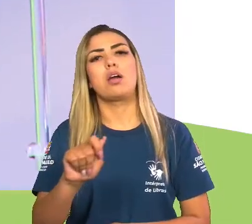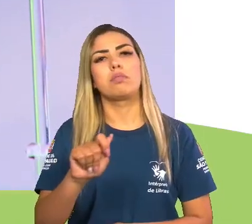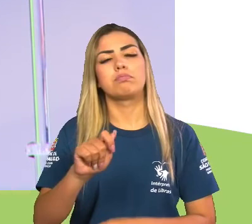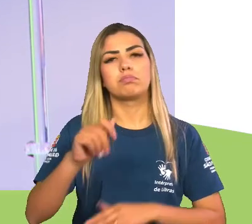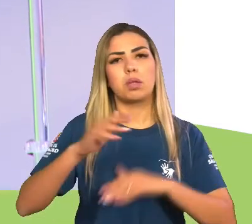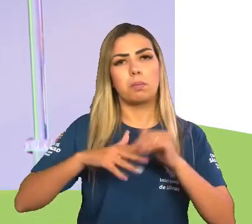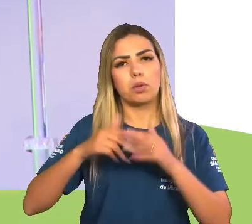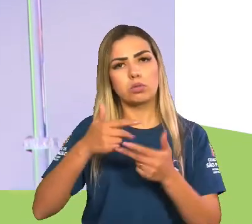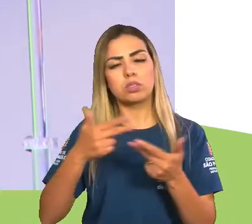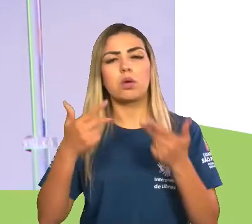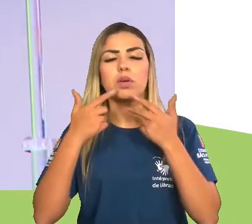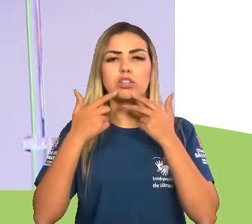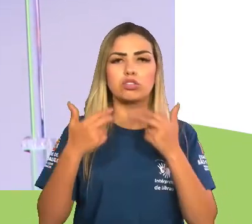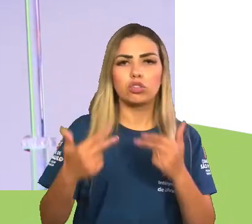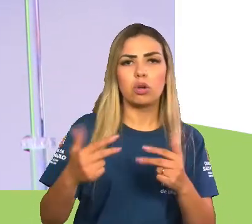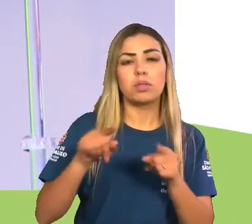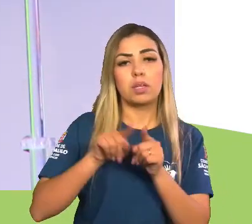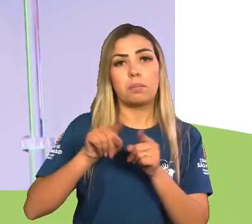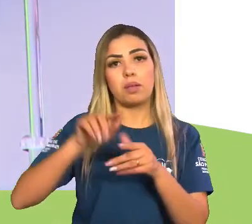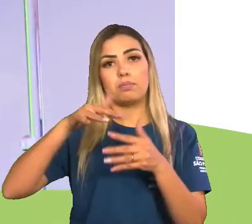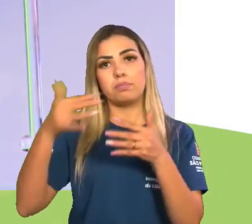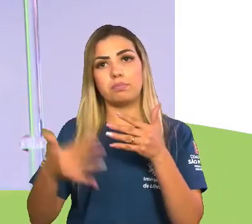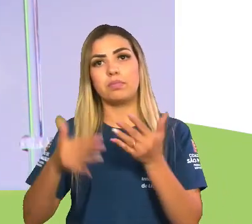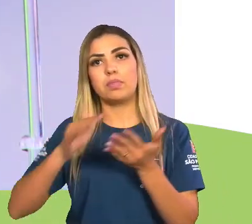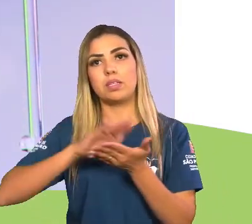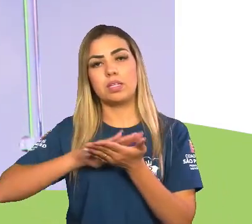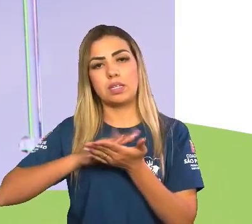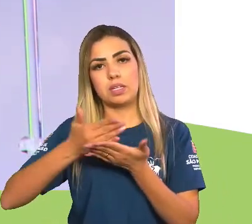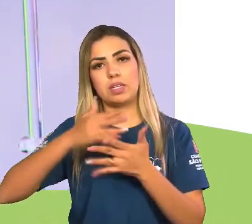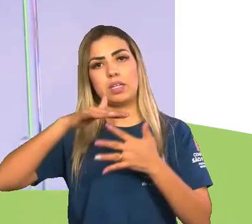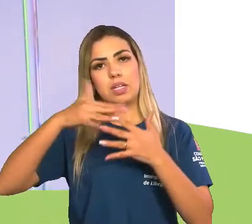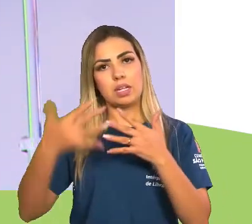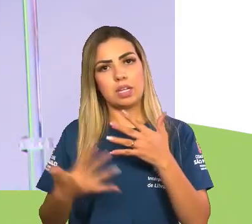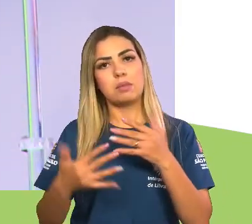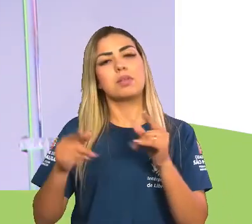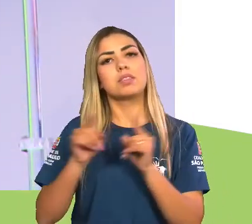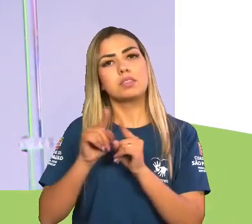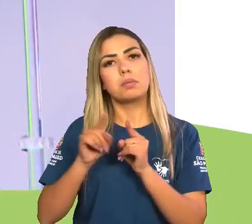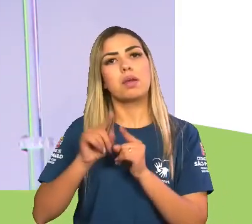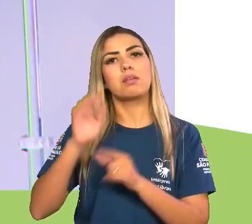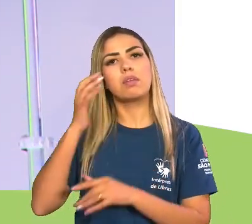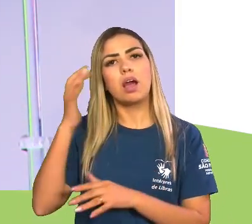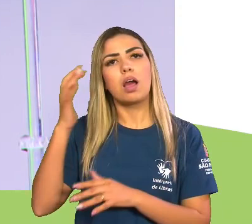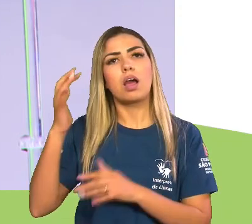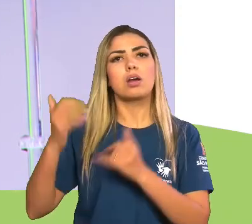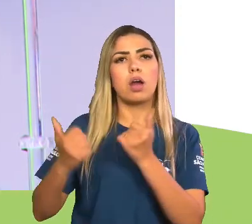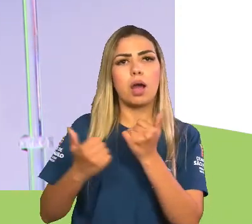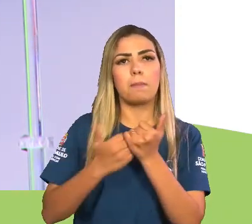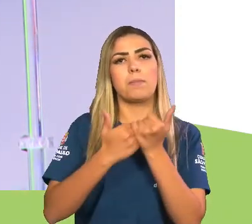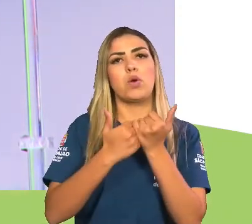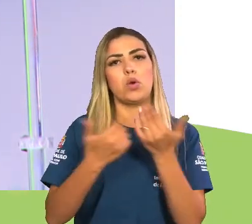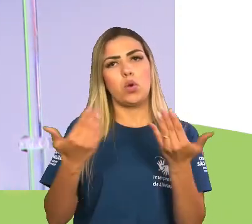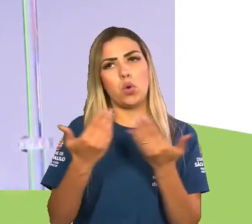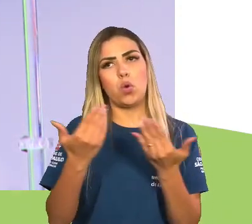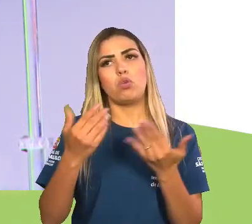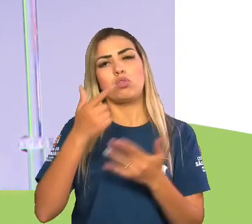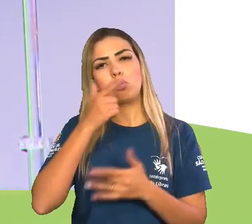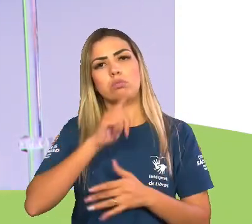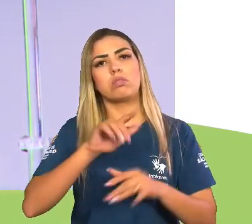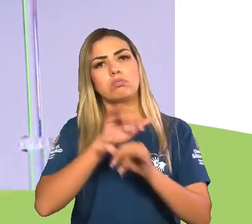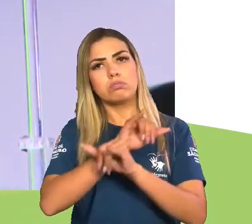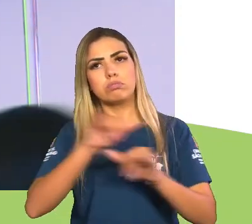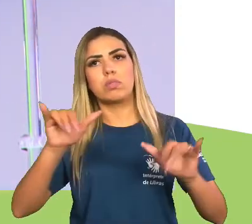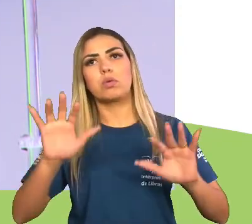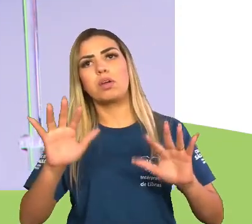Língua e Idiomas e aos intérpretes de Libra, e a rádio Ame os Raros, que nos apoiou na divulgação desse